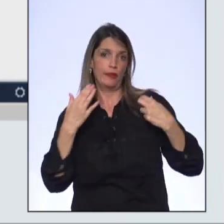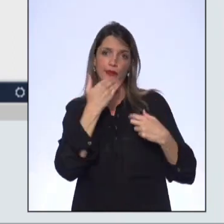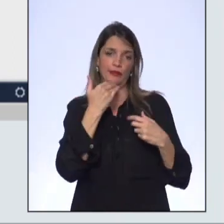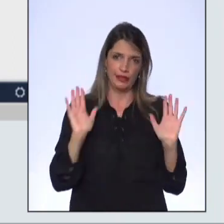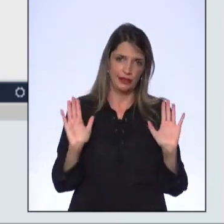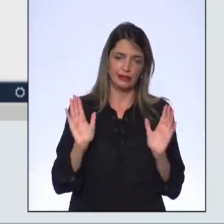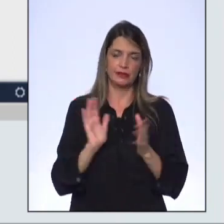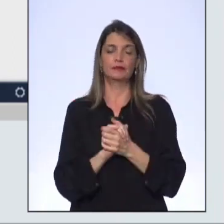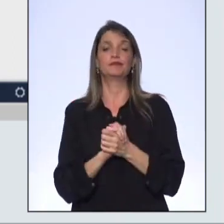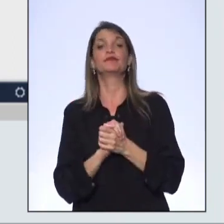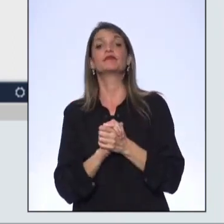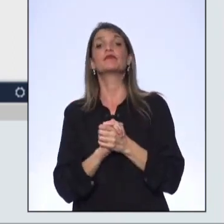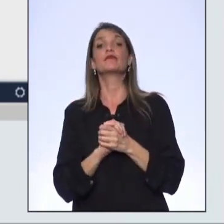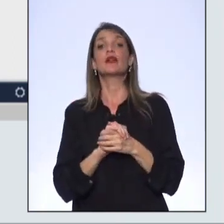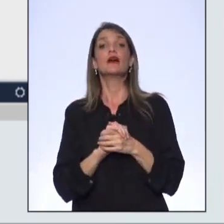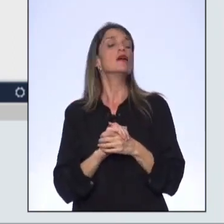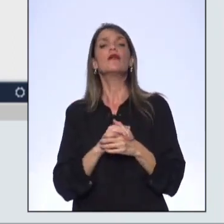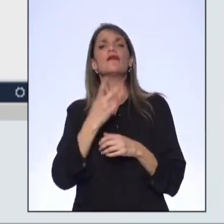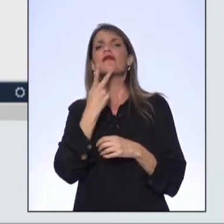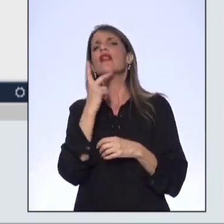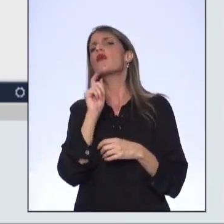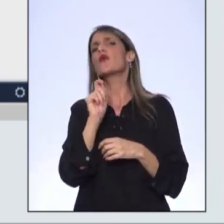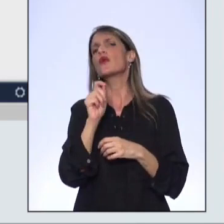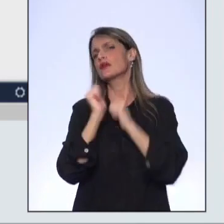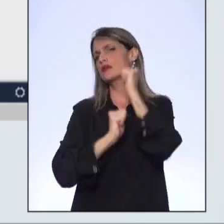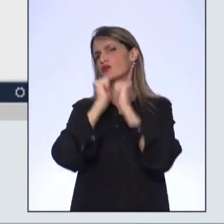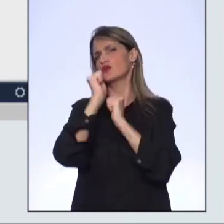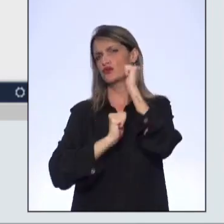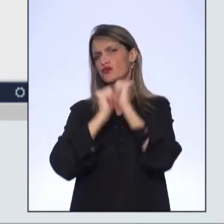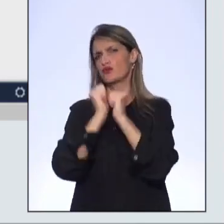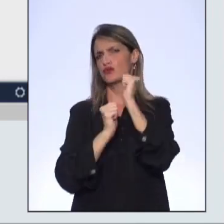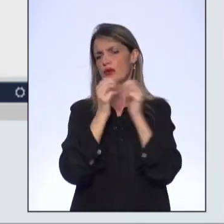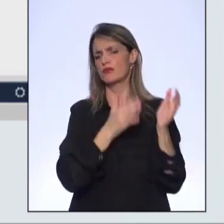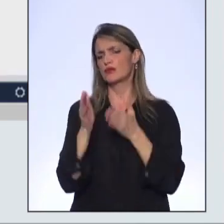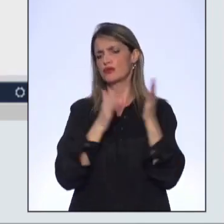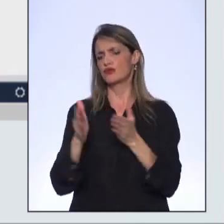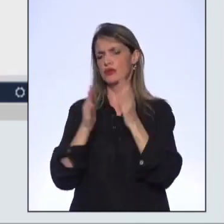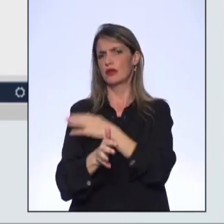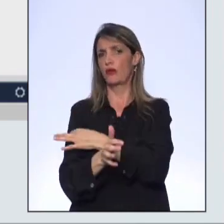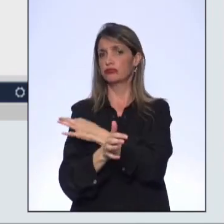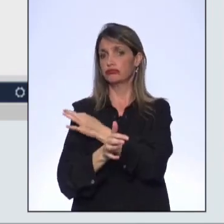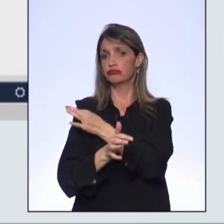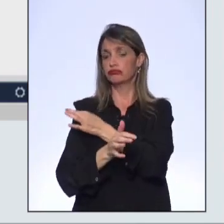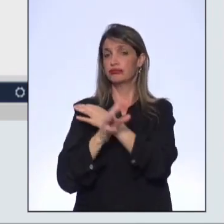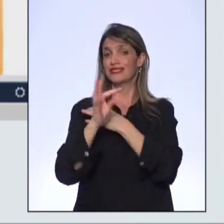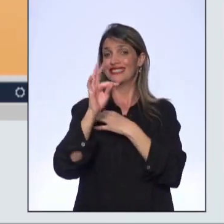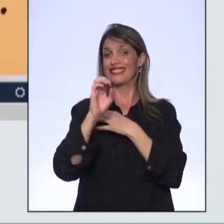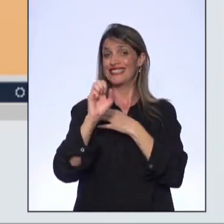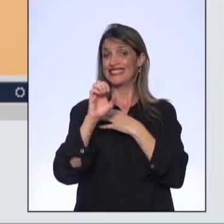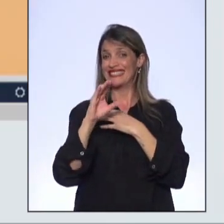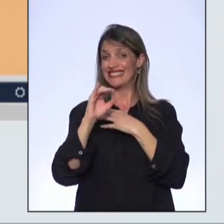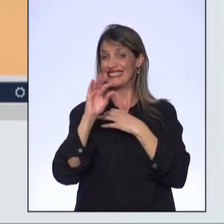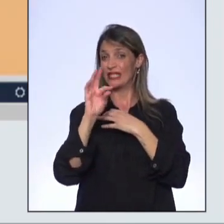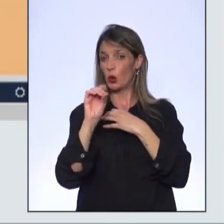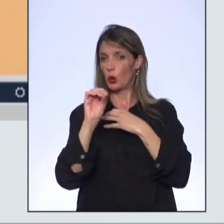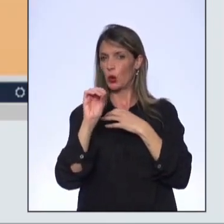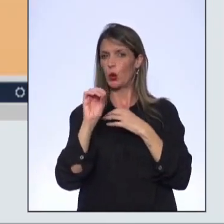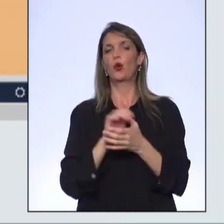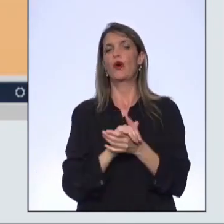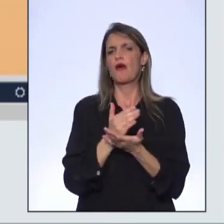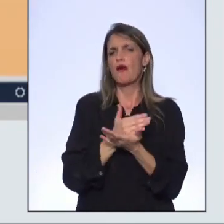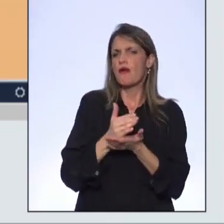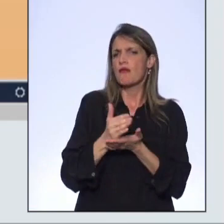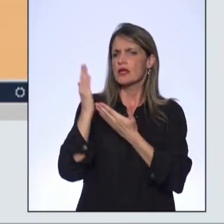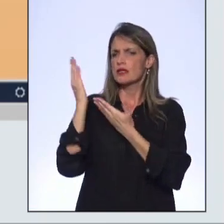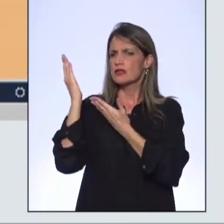De um modo geral, podemos dizer que a indústria relacionada à produção de tecidos, setor têxtil, predominava nessa fase inicial